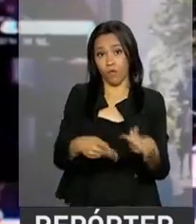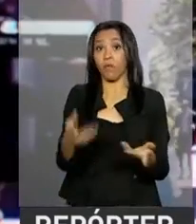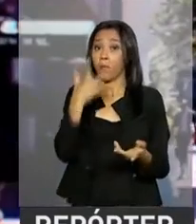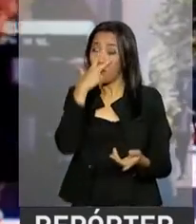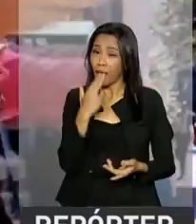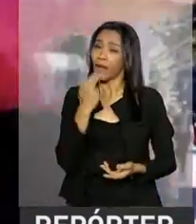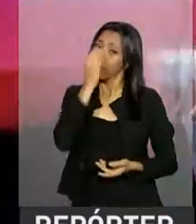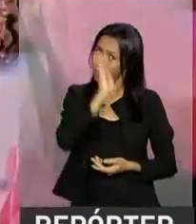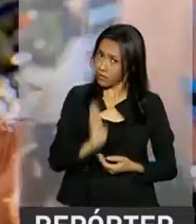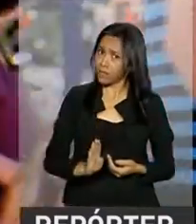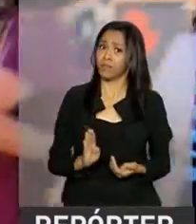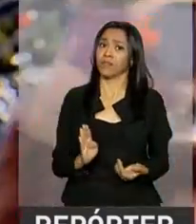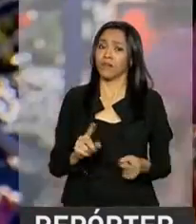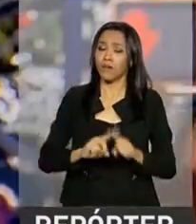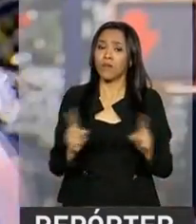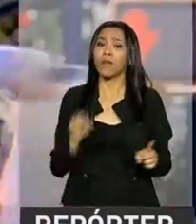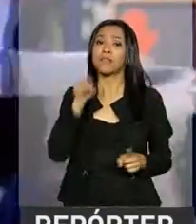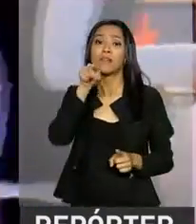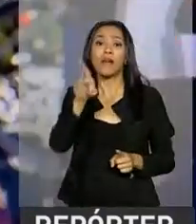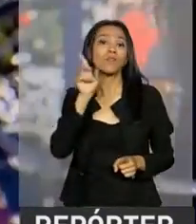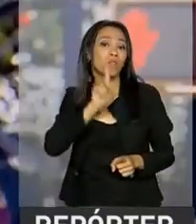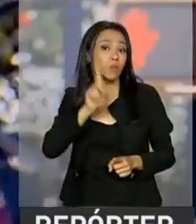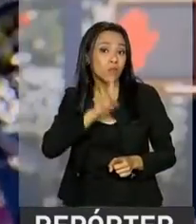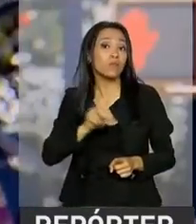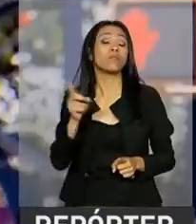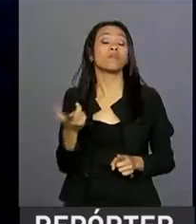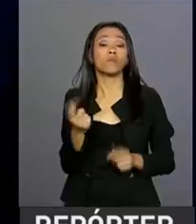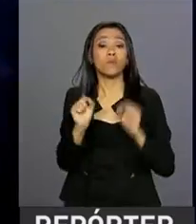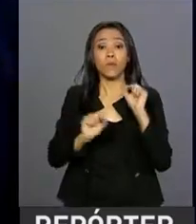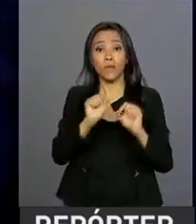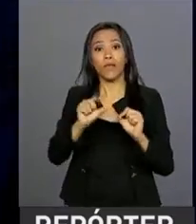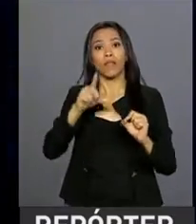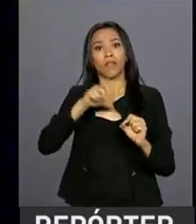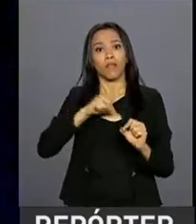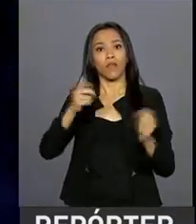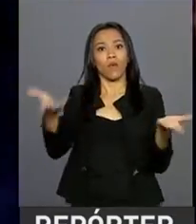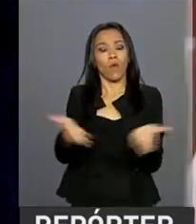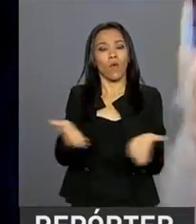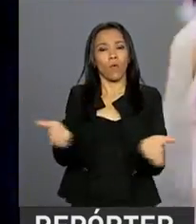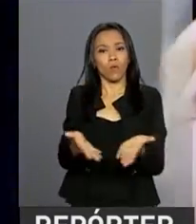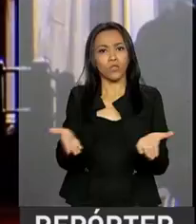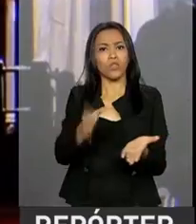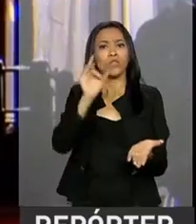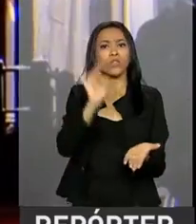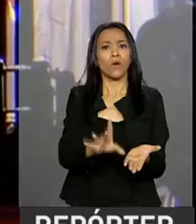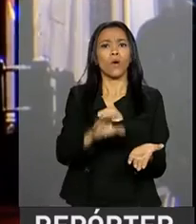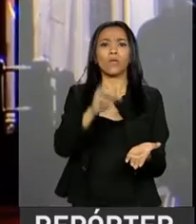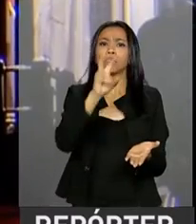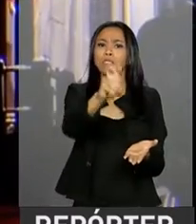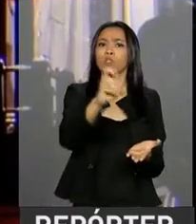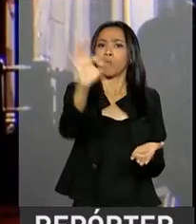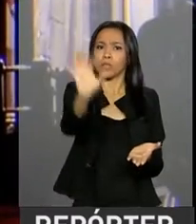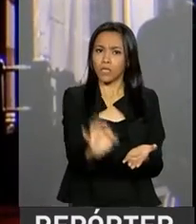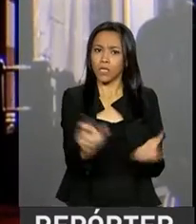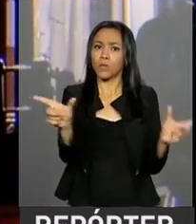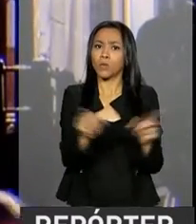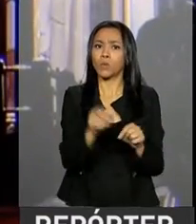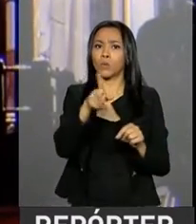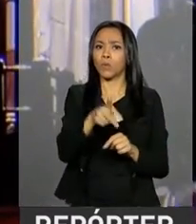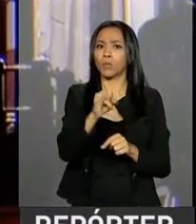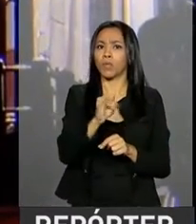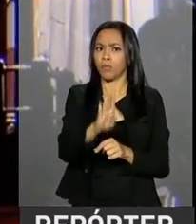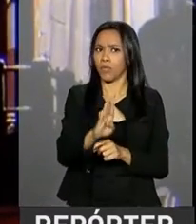com o nosso. Mas a Seguridade Social nos Estados Unidos ocupa hoje em dia apenas 5% do PIB e